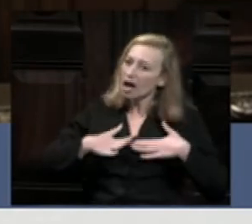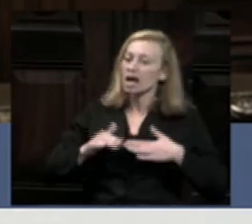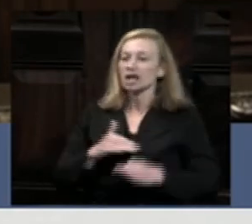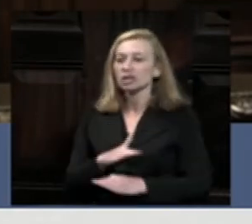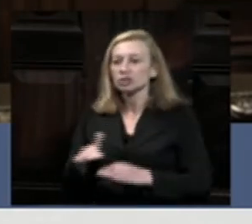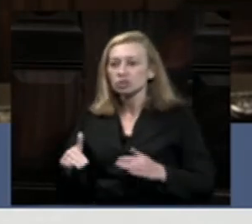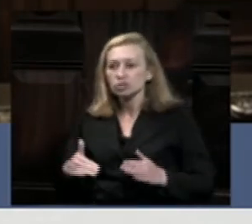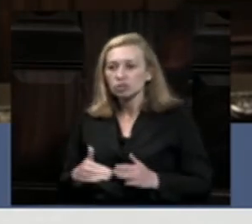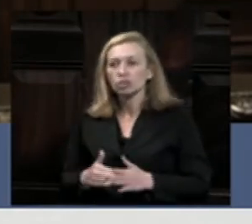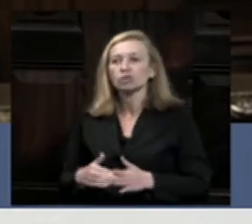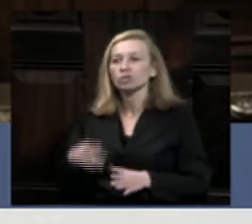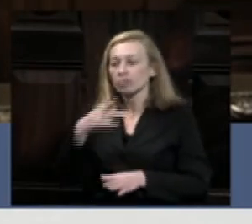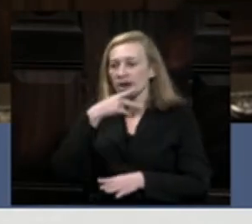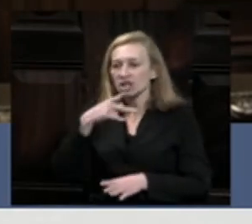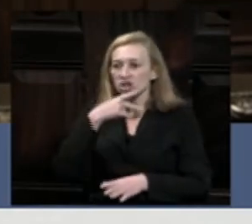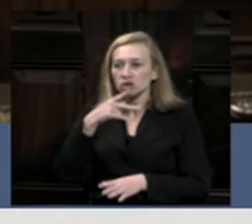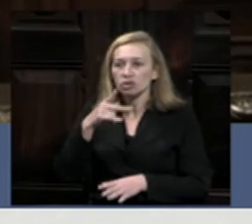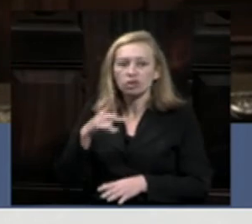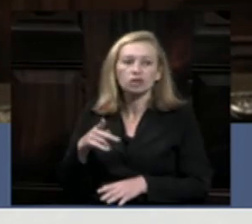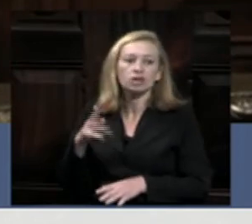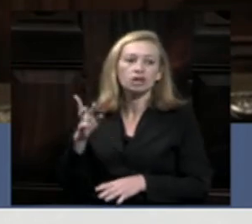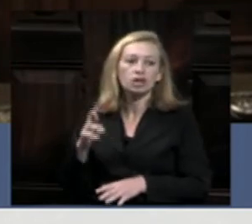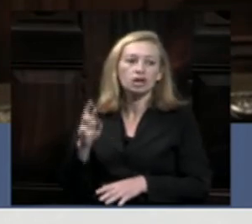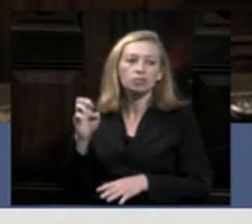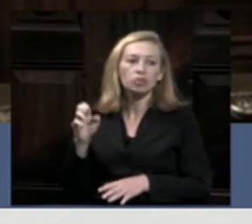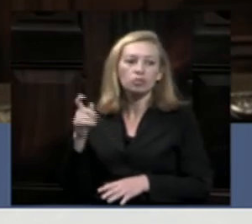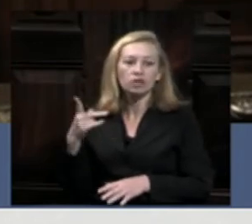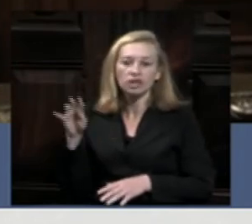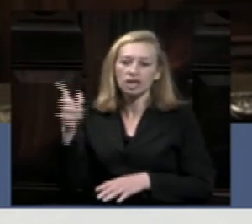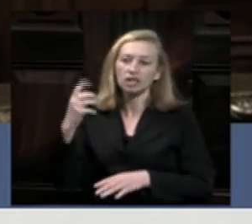militância do Partido Republicano, do PRP,